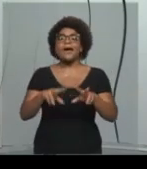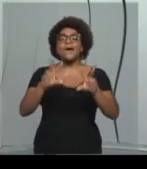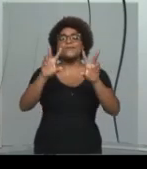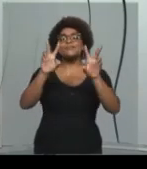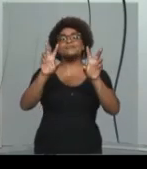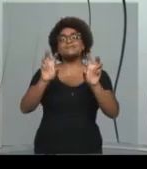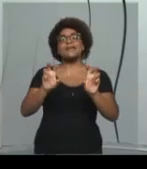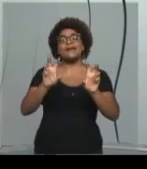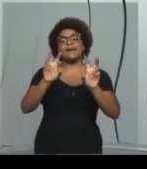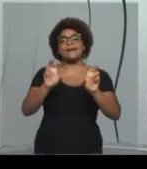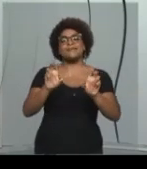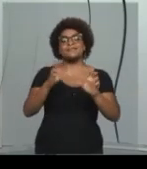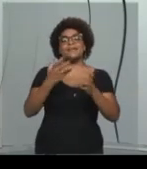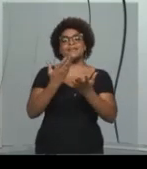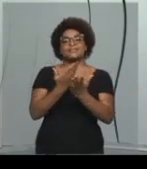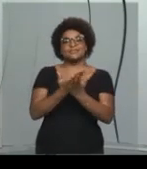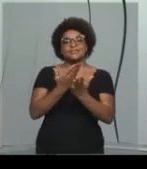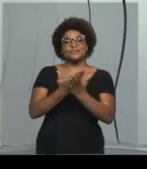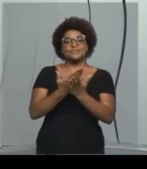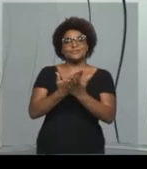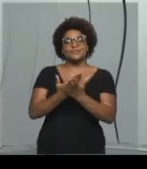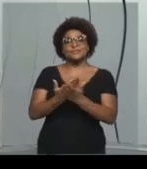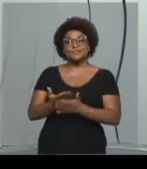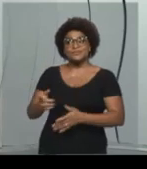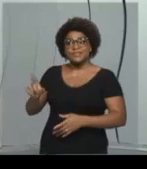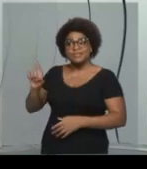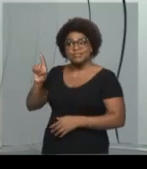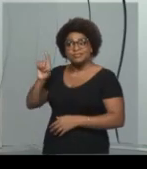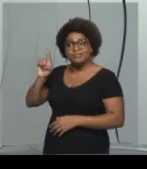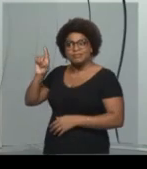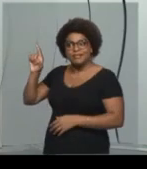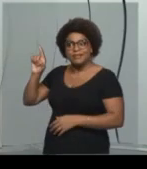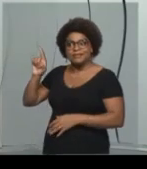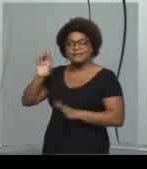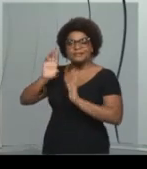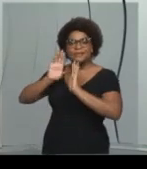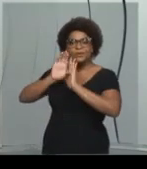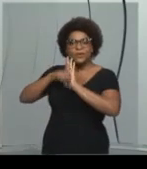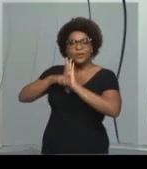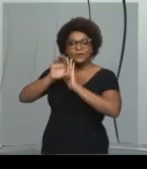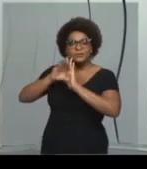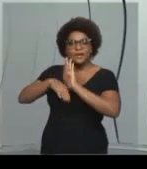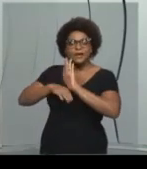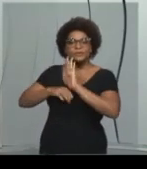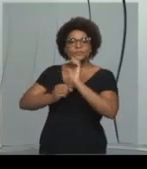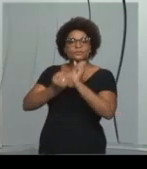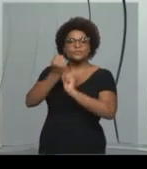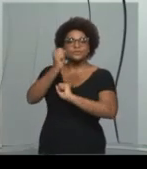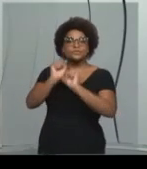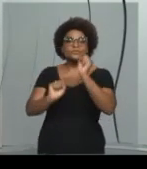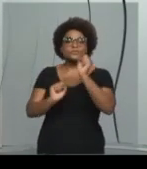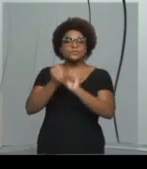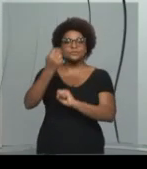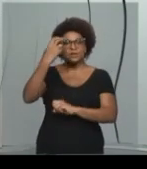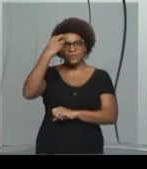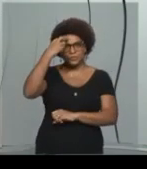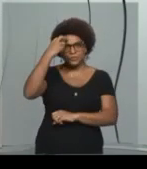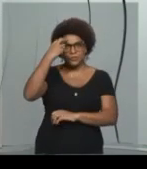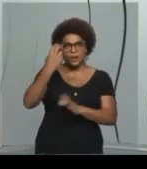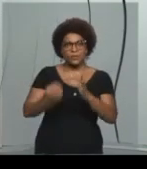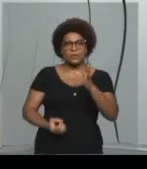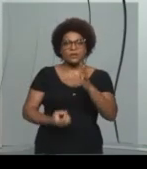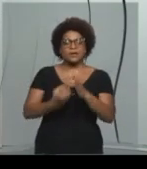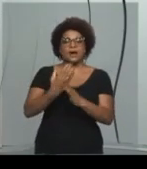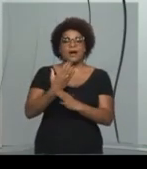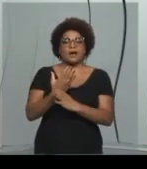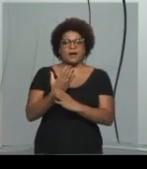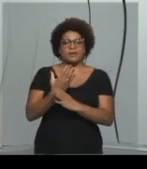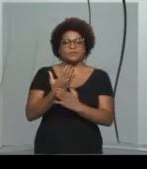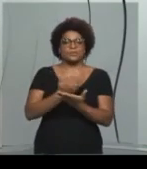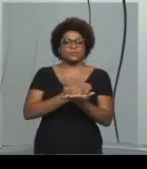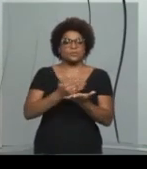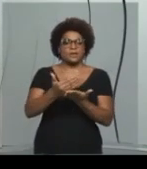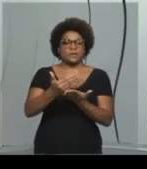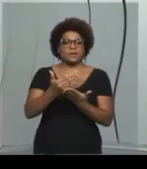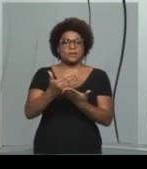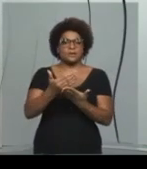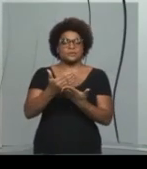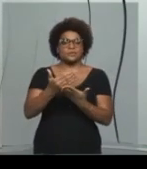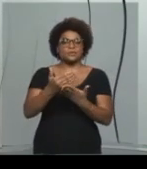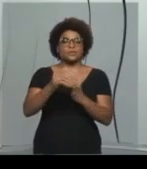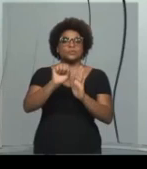estudo desse conceito de indústria cultural que foi criado no início do